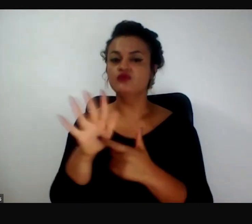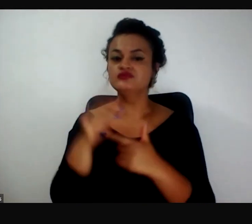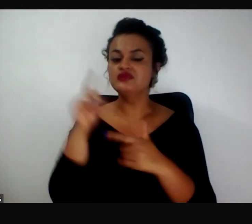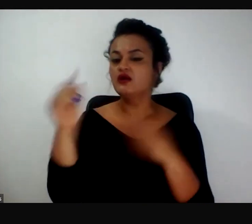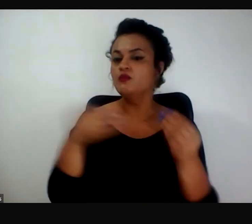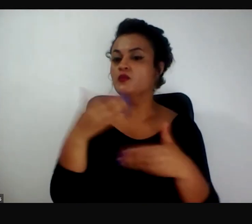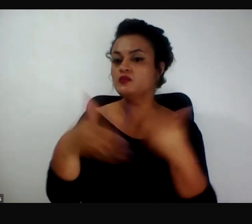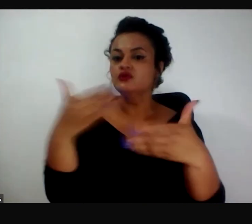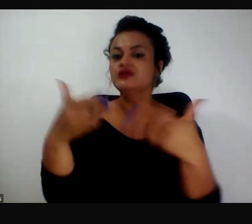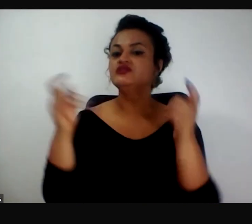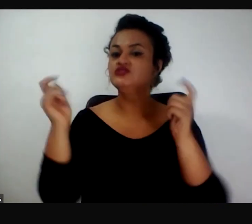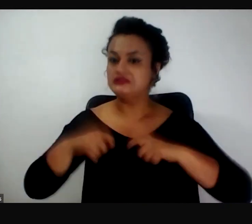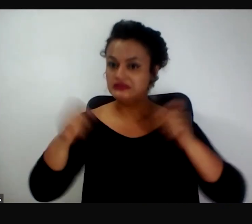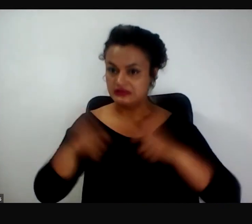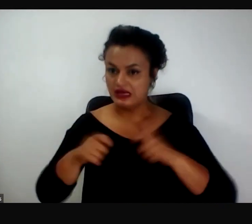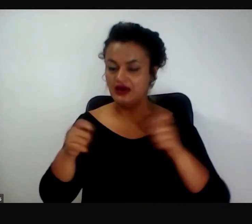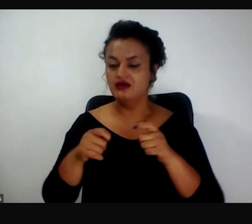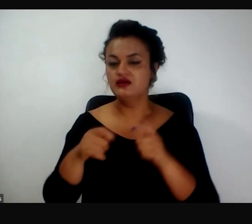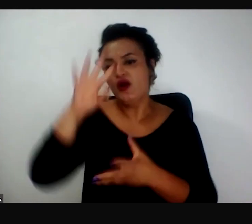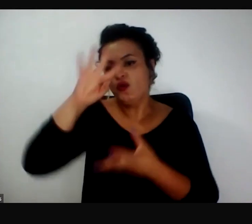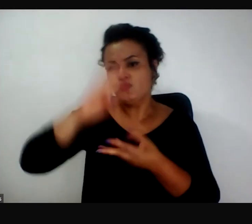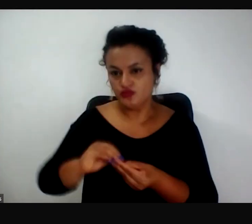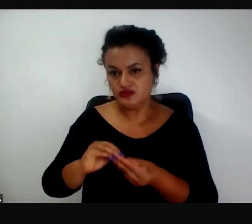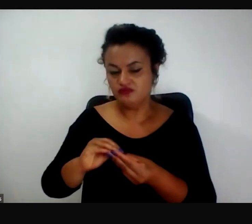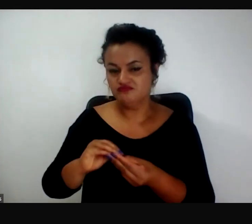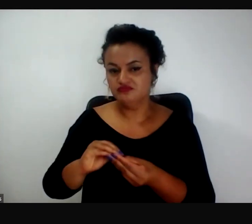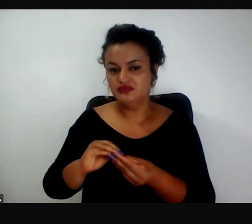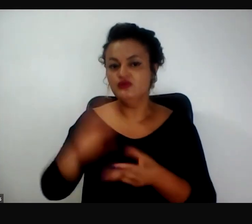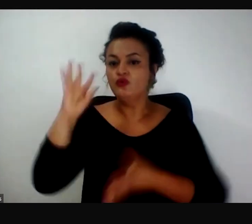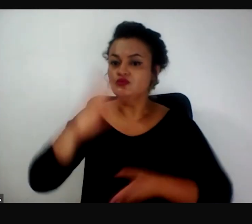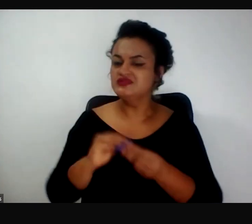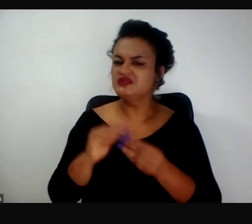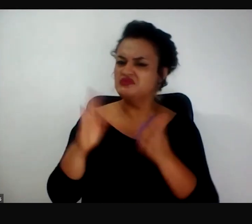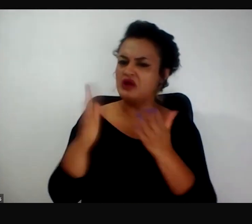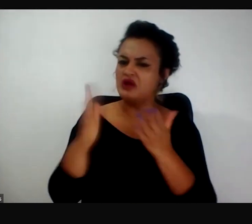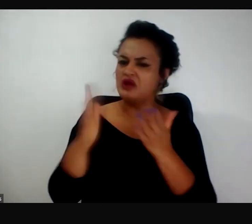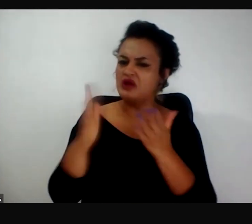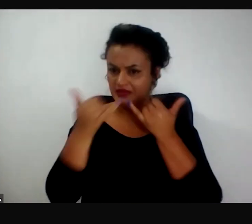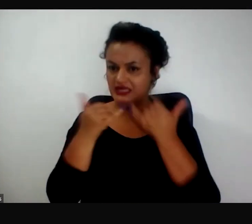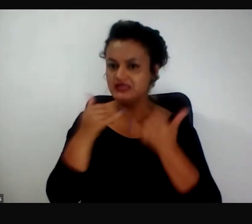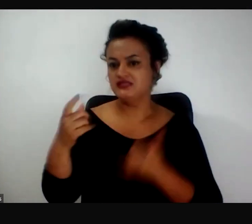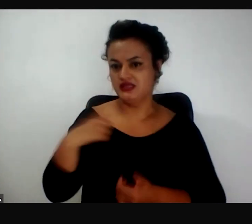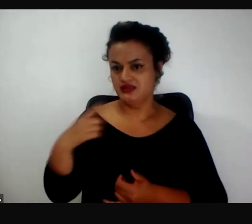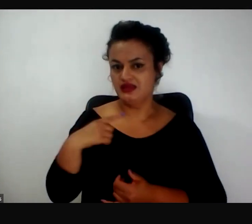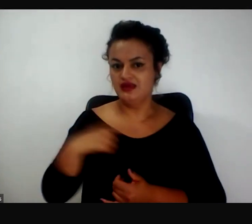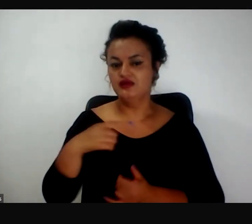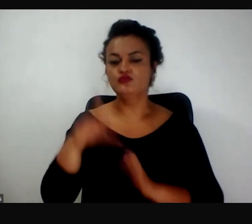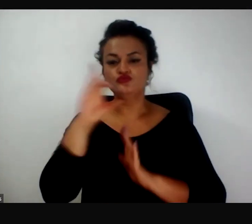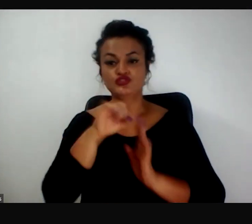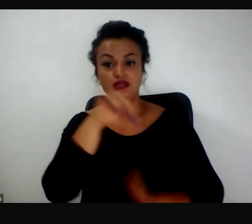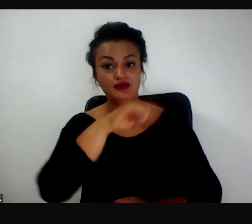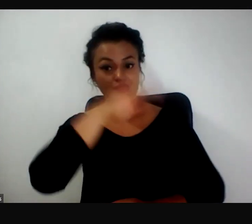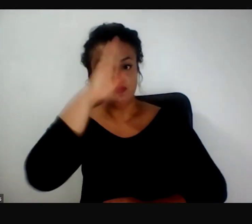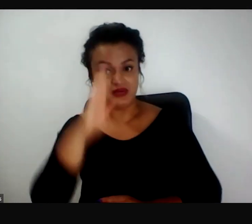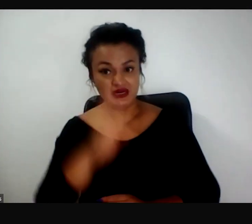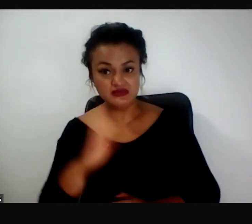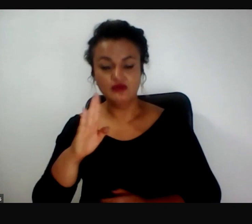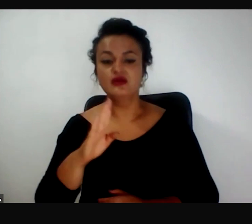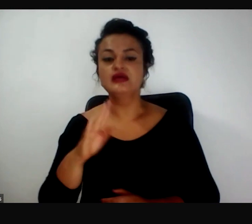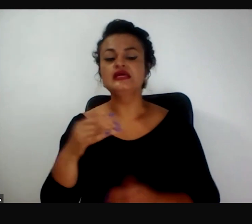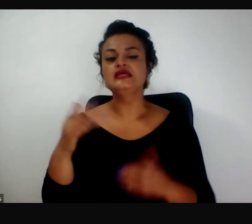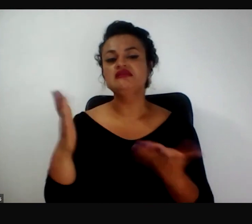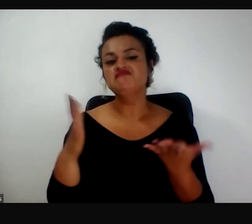já uma primeira conclusão que é alguma semelhança com o direito brasileiro e